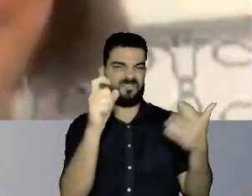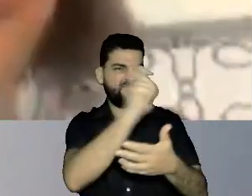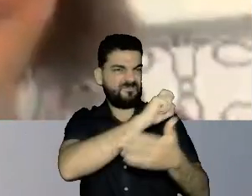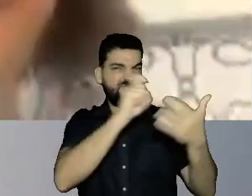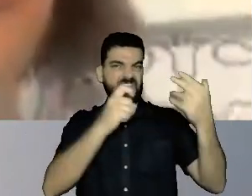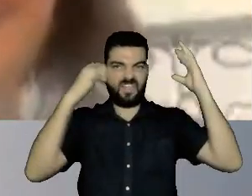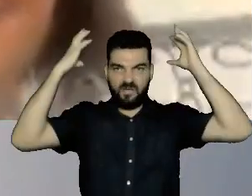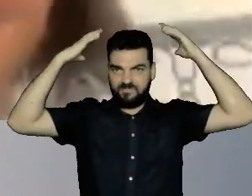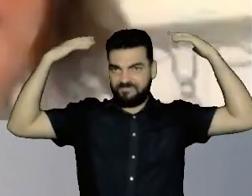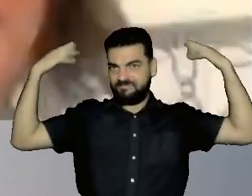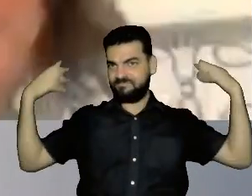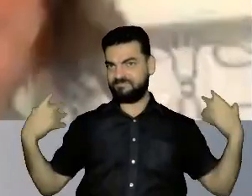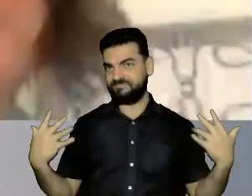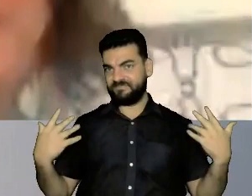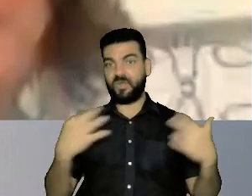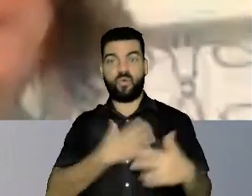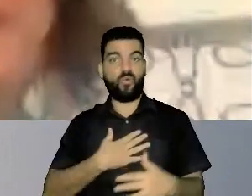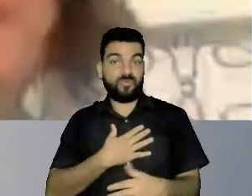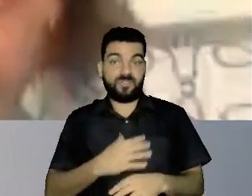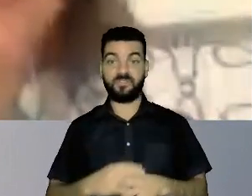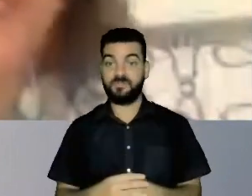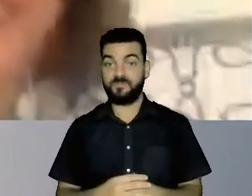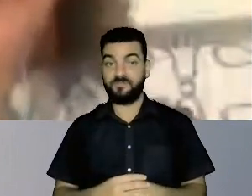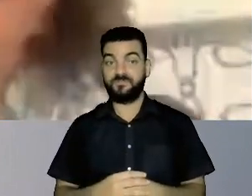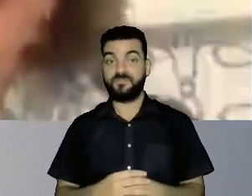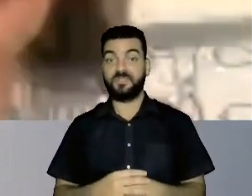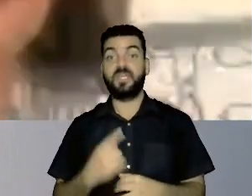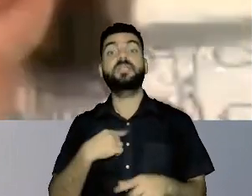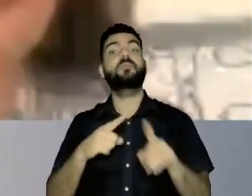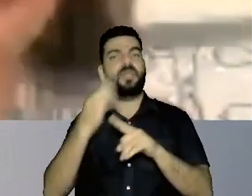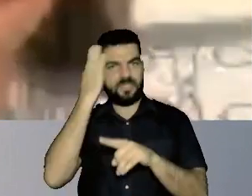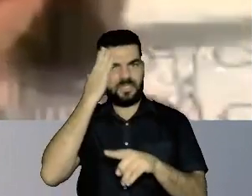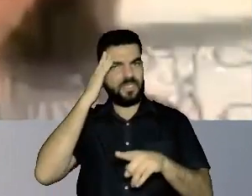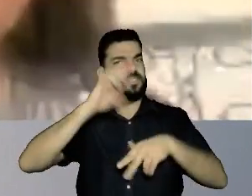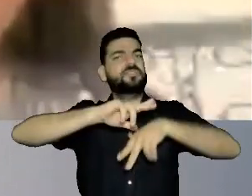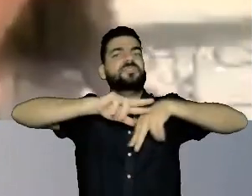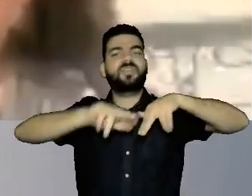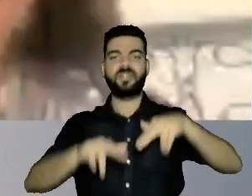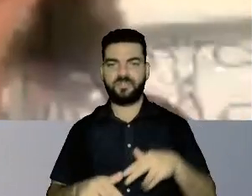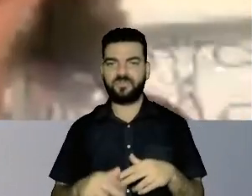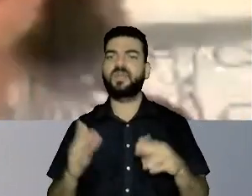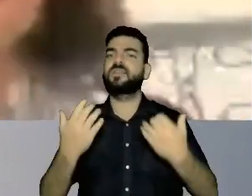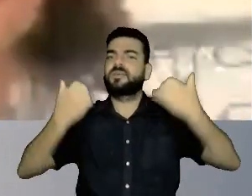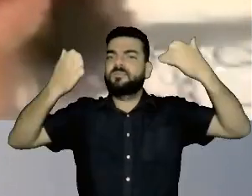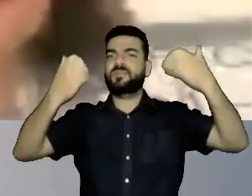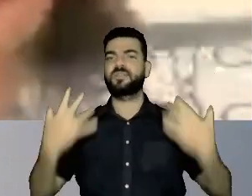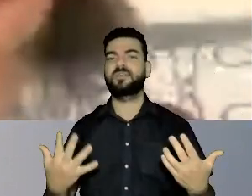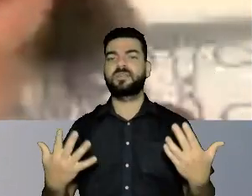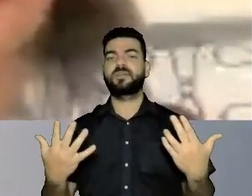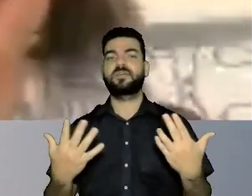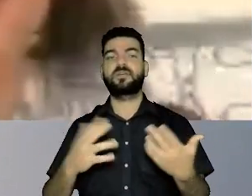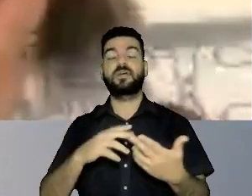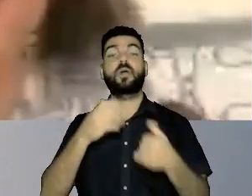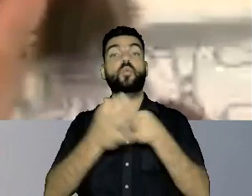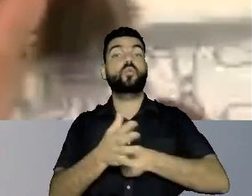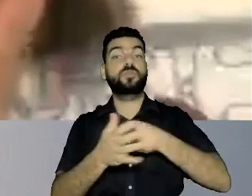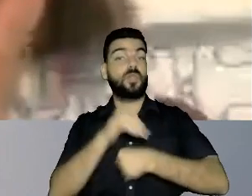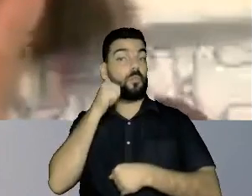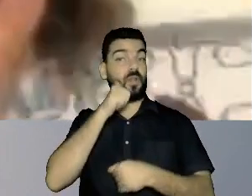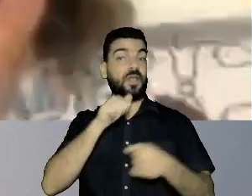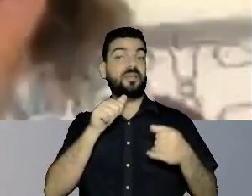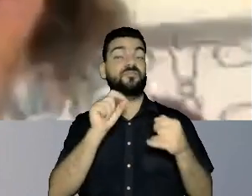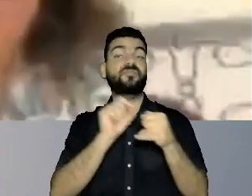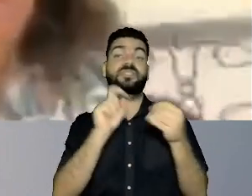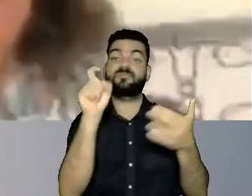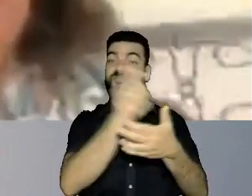característico, que são as cabeleiras, né, das mulheres que ela pinta, e ela tem uma afinidade com essa questão de gênero